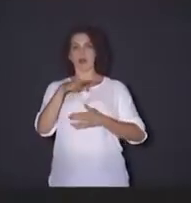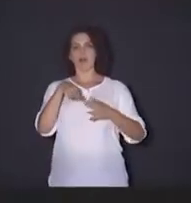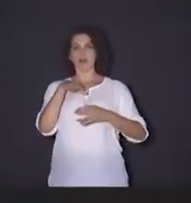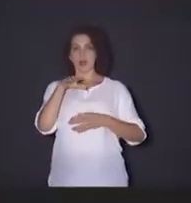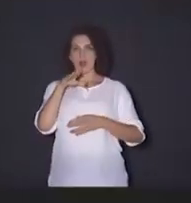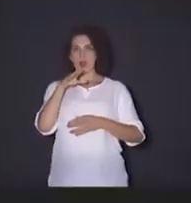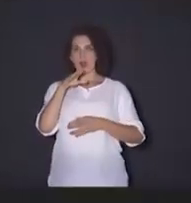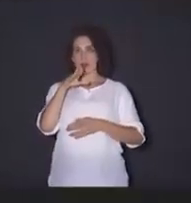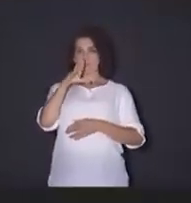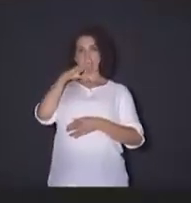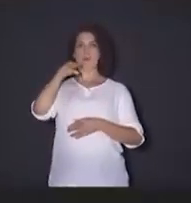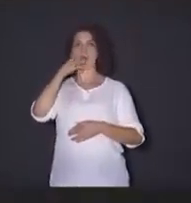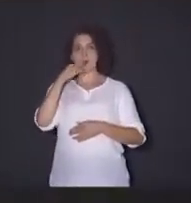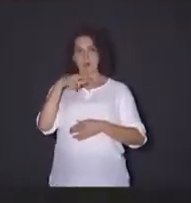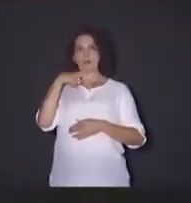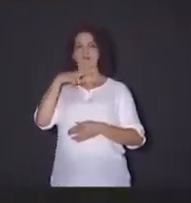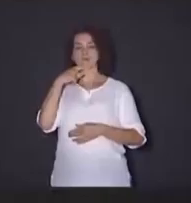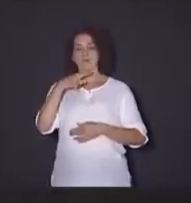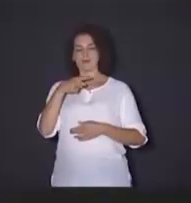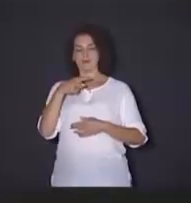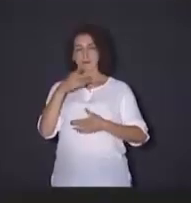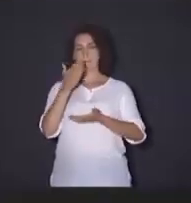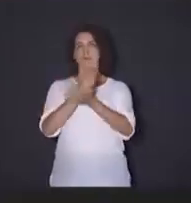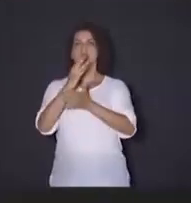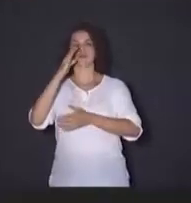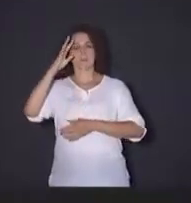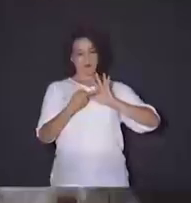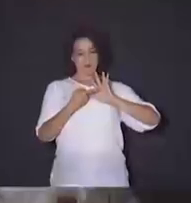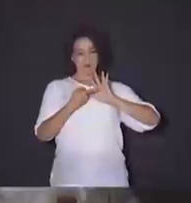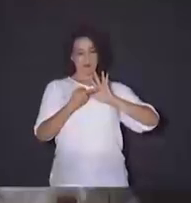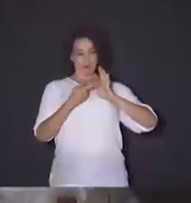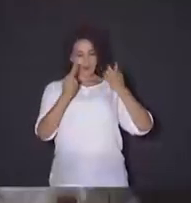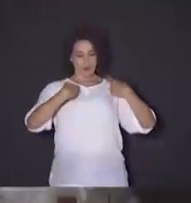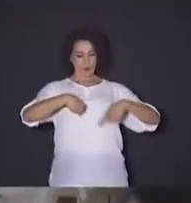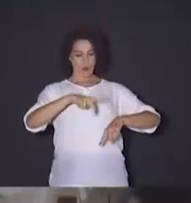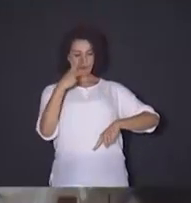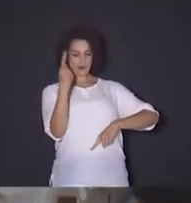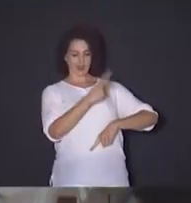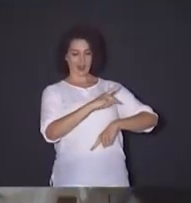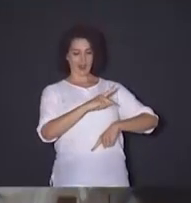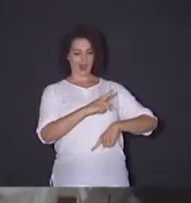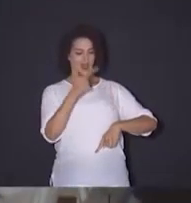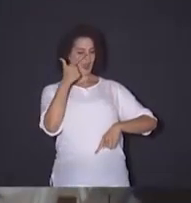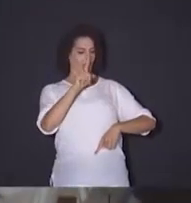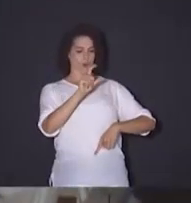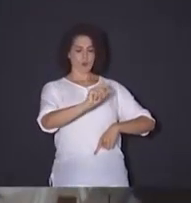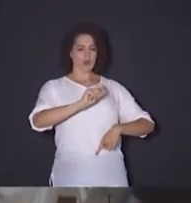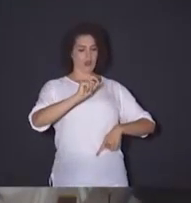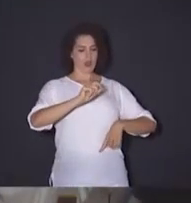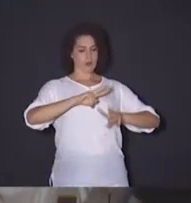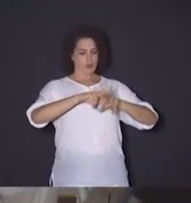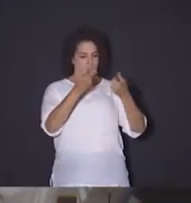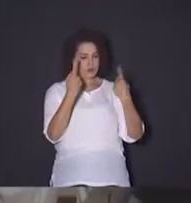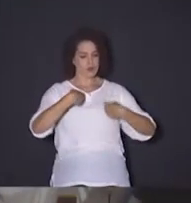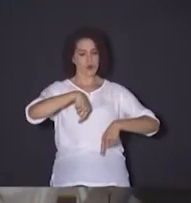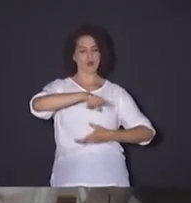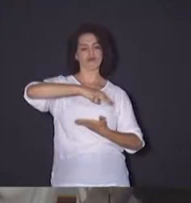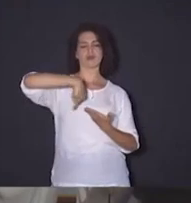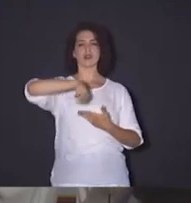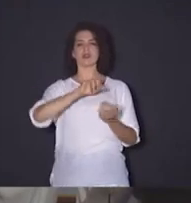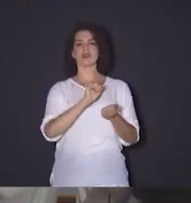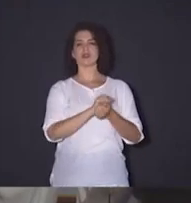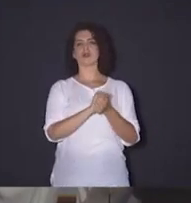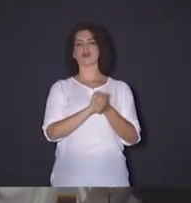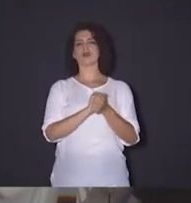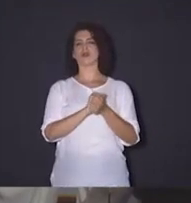você, né, deixa de pensar. Então, o que é que o ser humano ganha no seu,